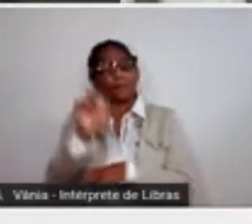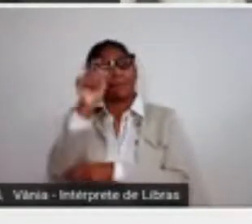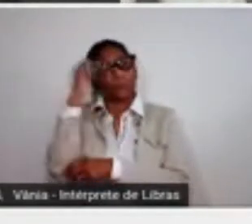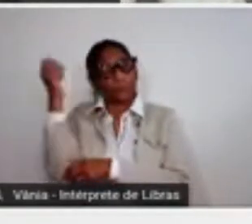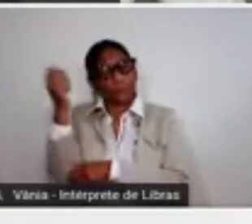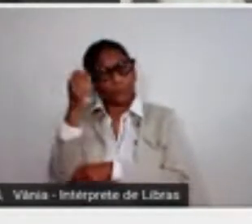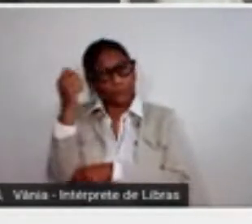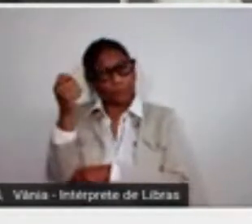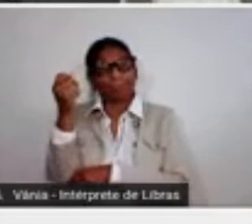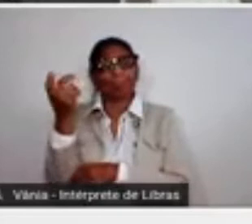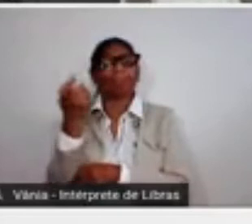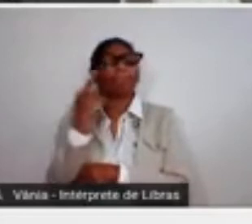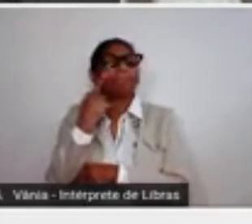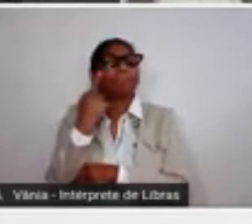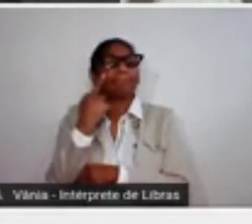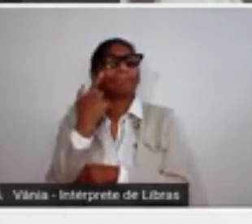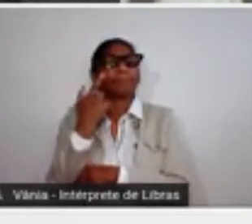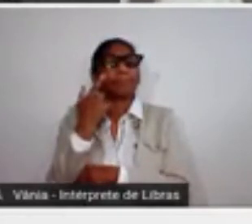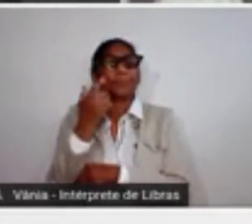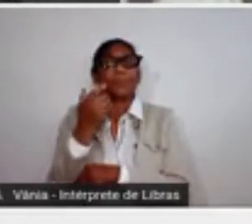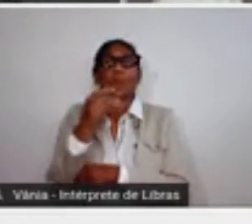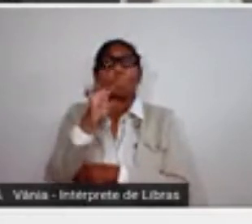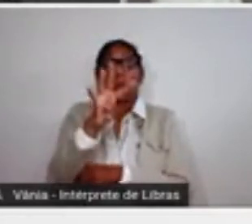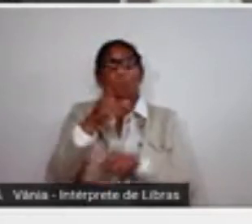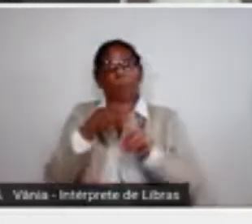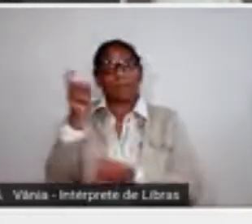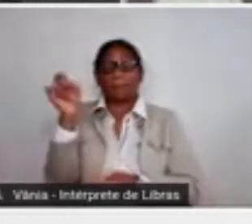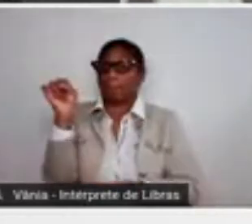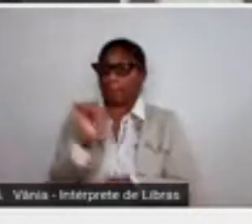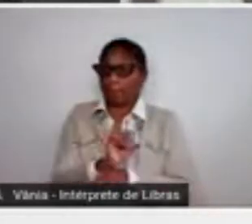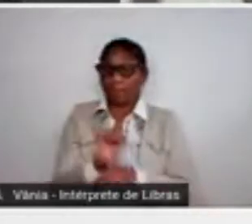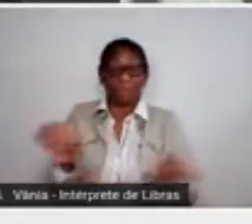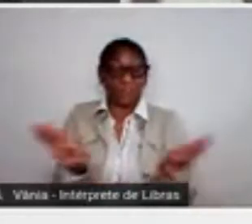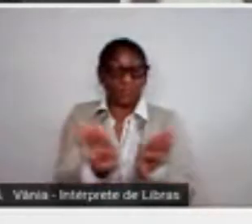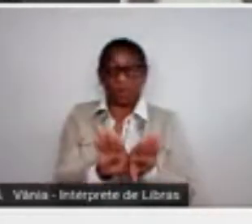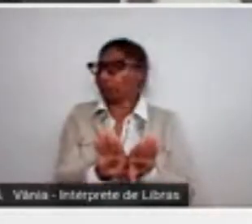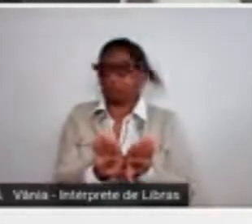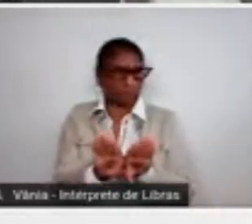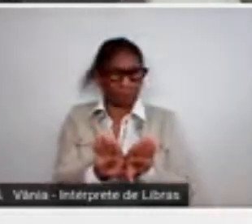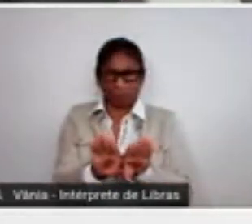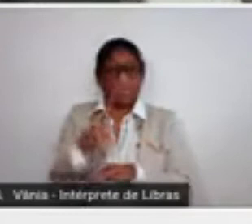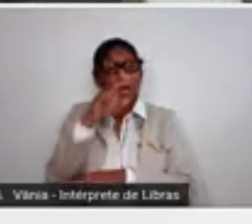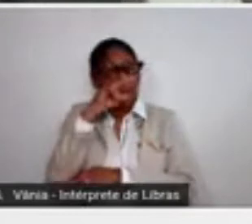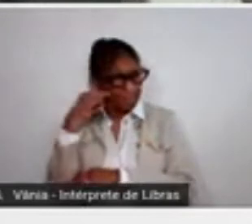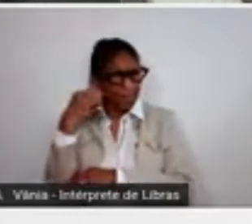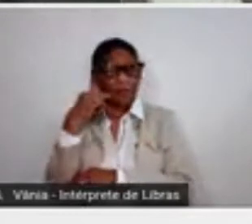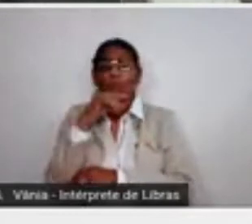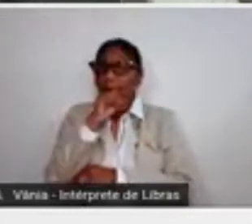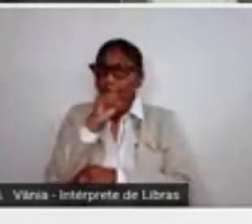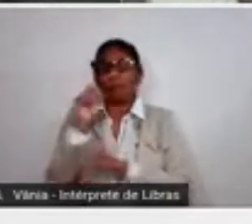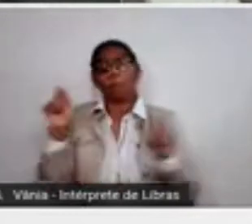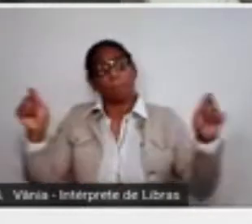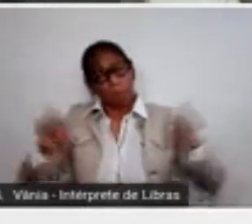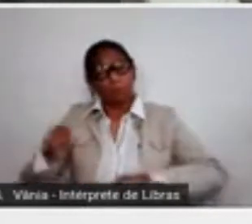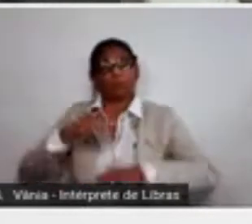essas colocações recentemente, que o estado teria passado 4 meses fechados, não é verdade. As bandeiras amarela e laranja permitem a maior parte